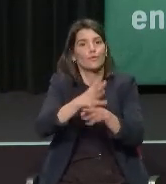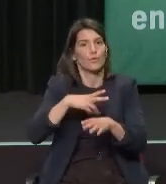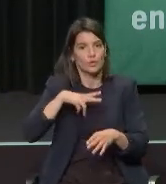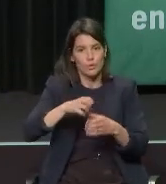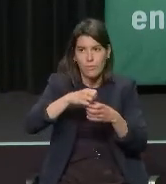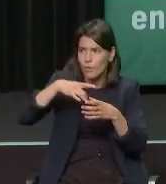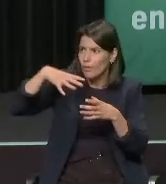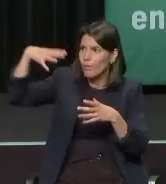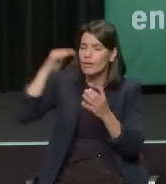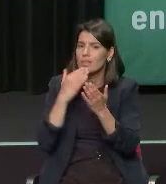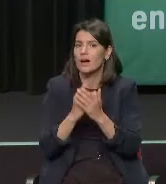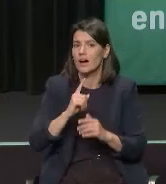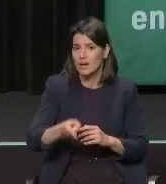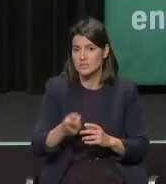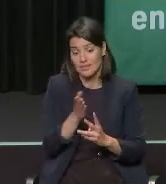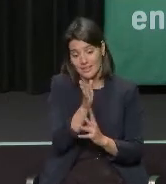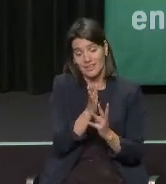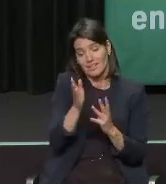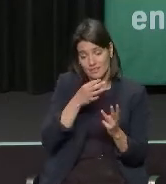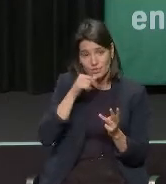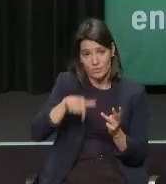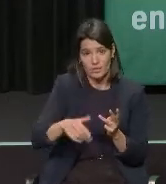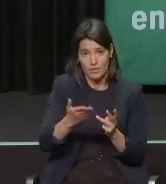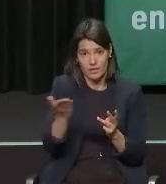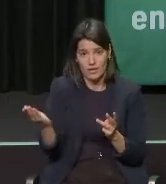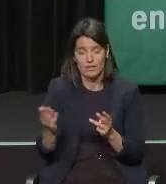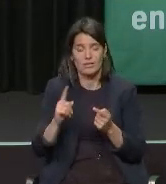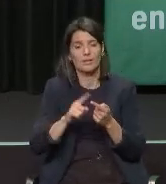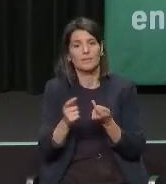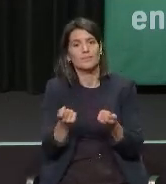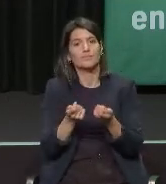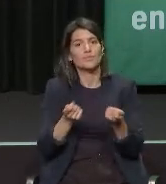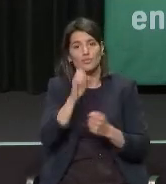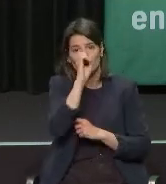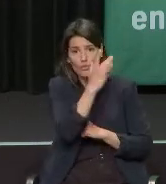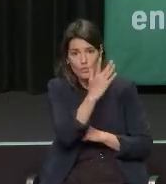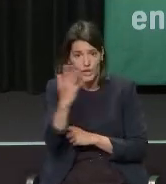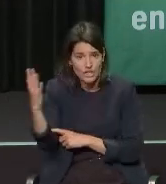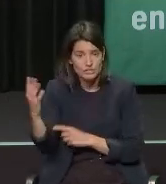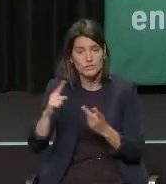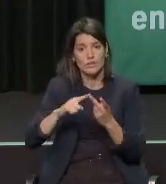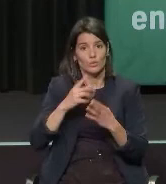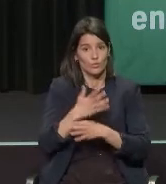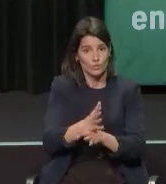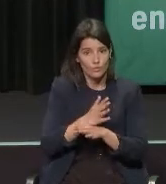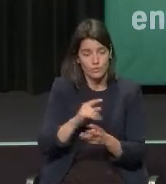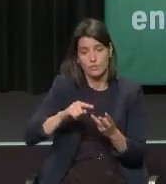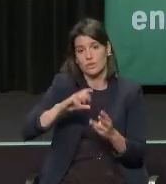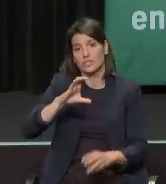Portanto, integra as 3 vertentes de que aqui estamos a falar: a gestão da floresta, os incêndios e o